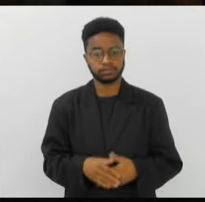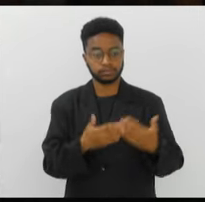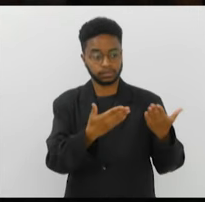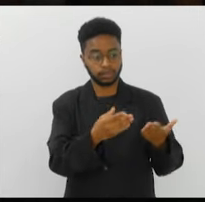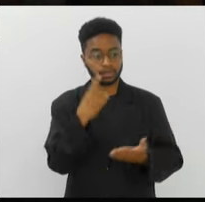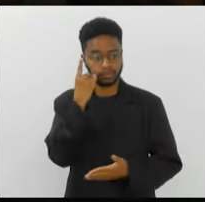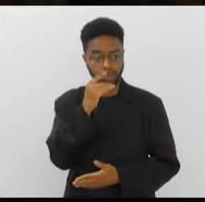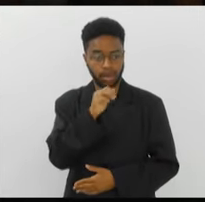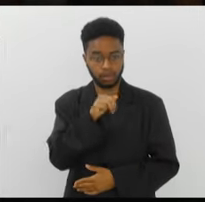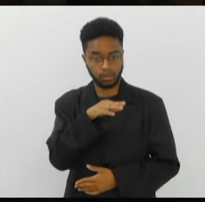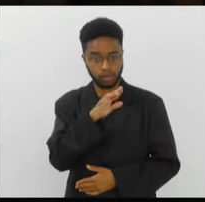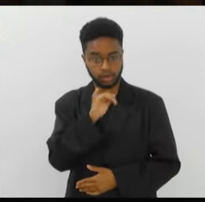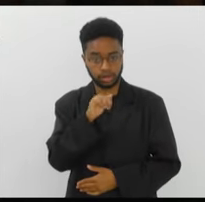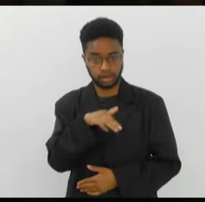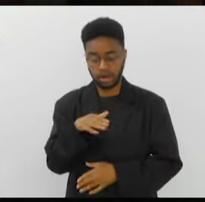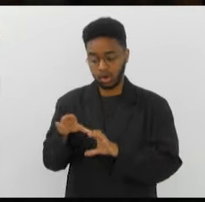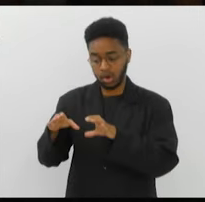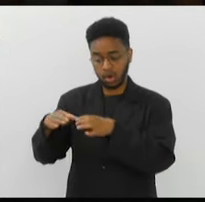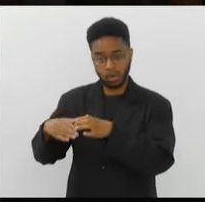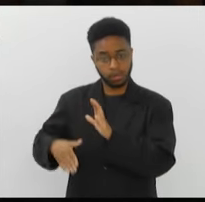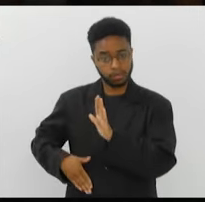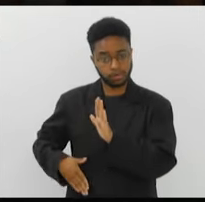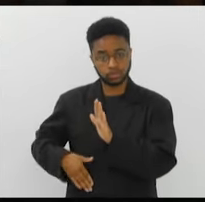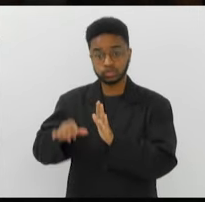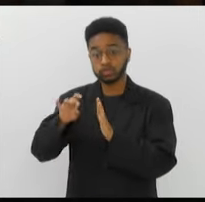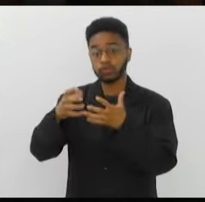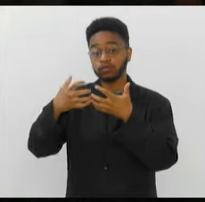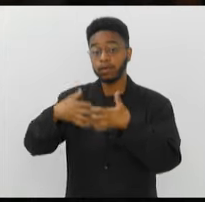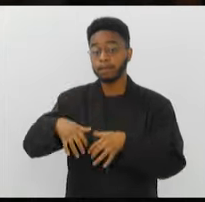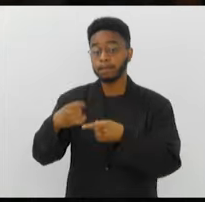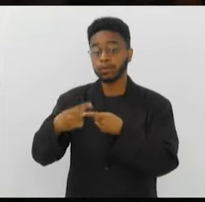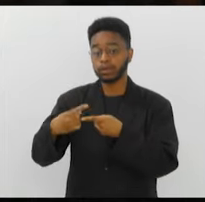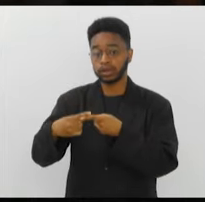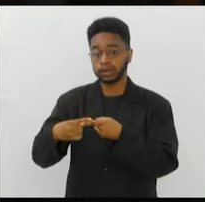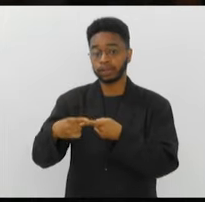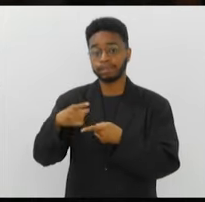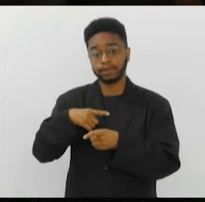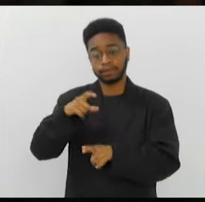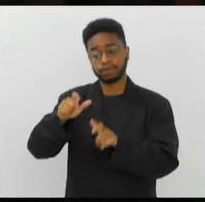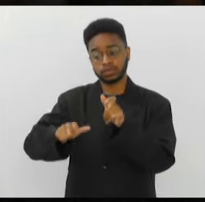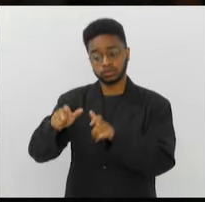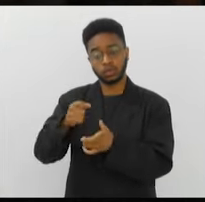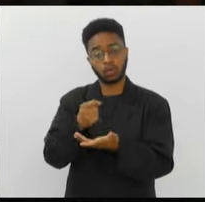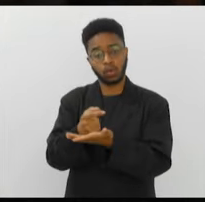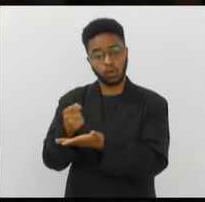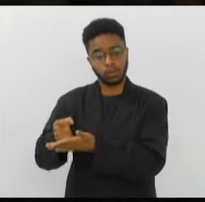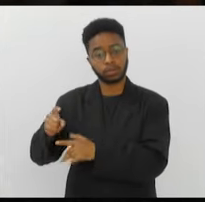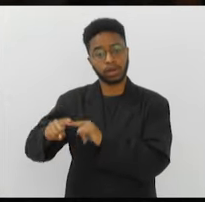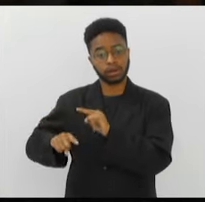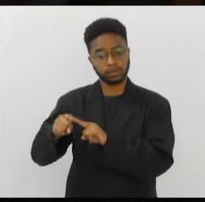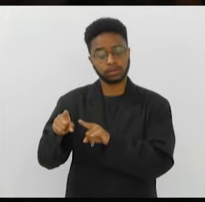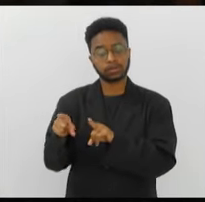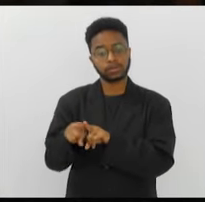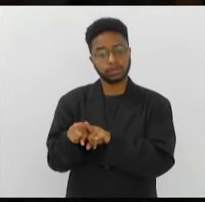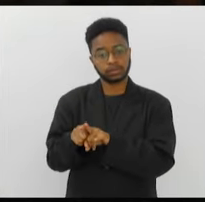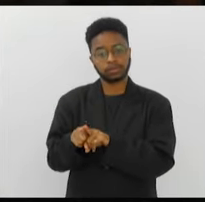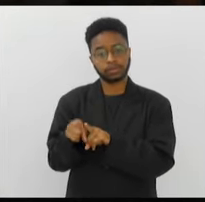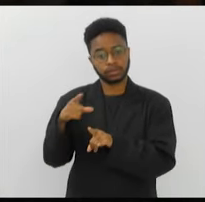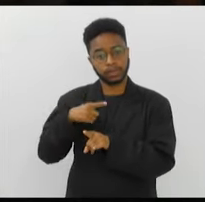Amorim. A firma funciona porque tem lá o usuário, porque tem o